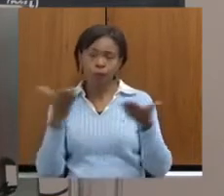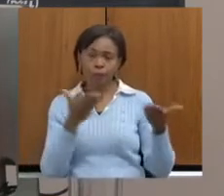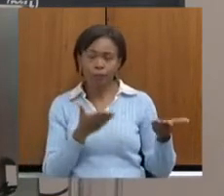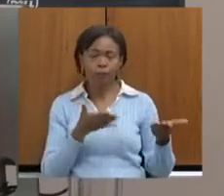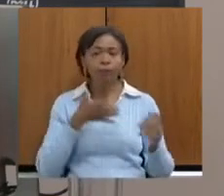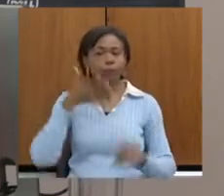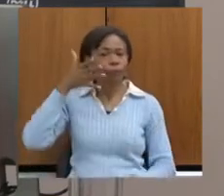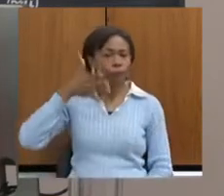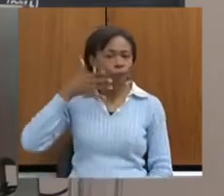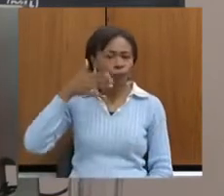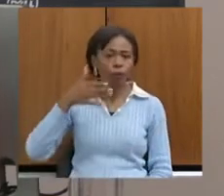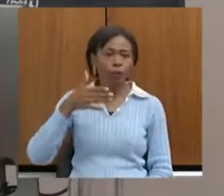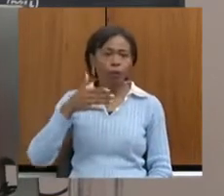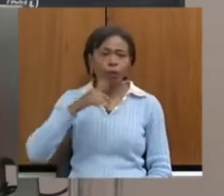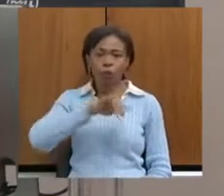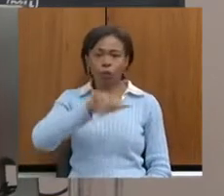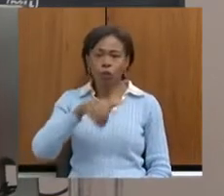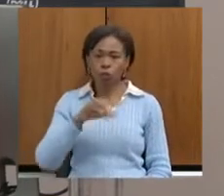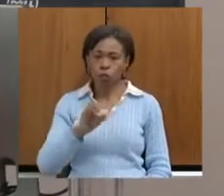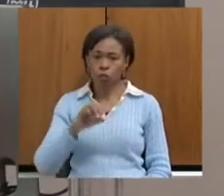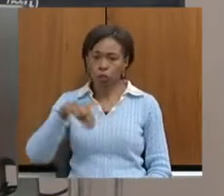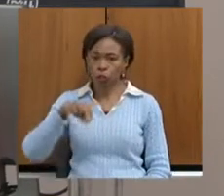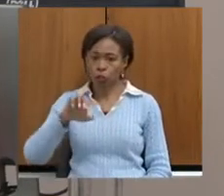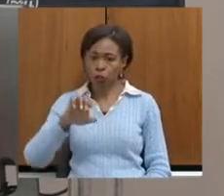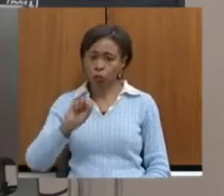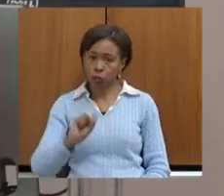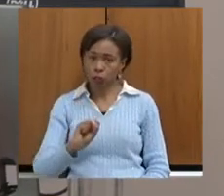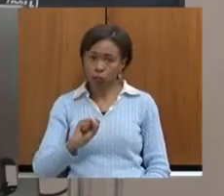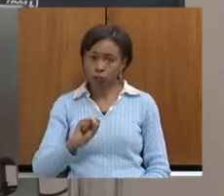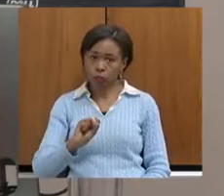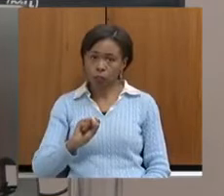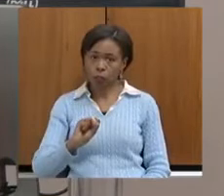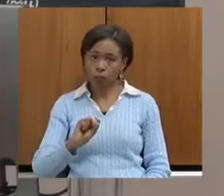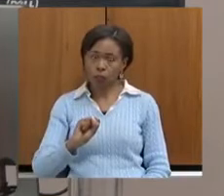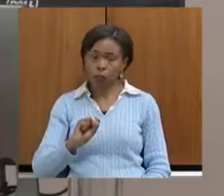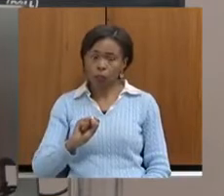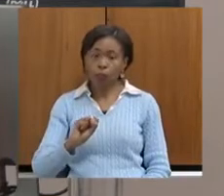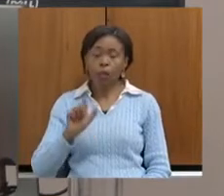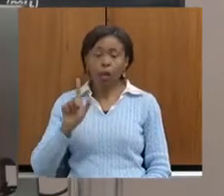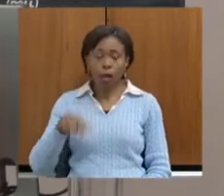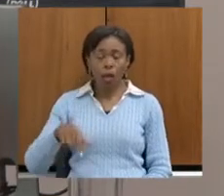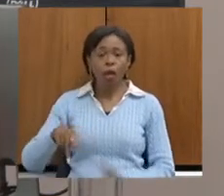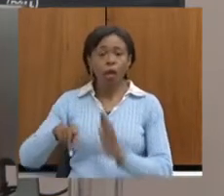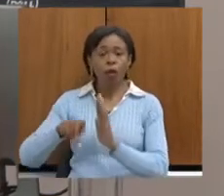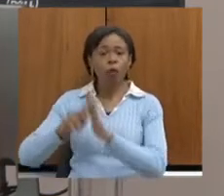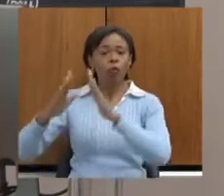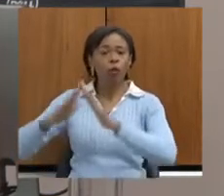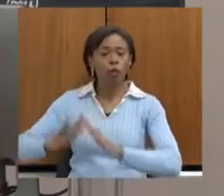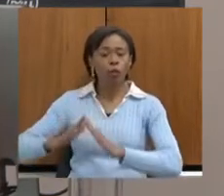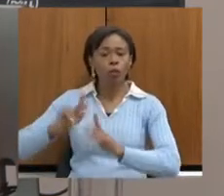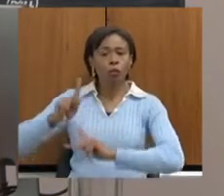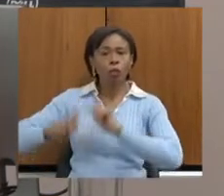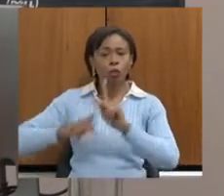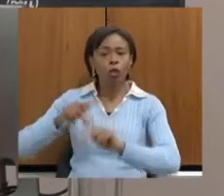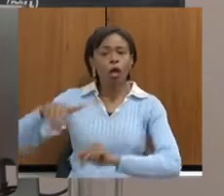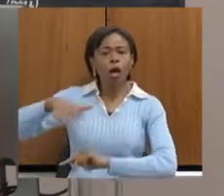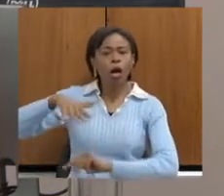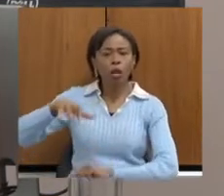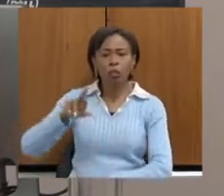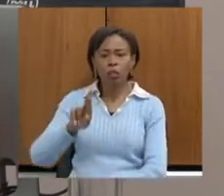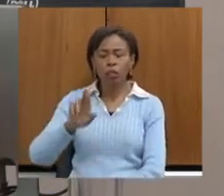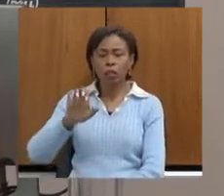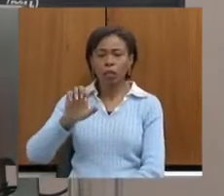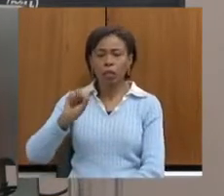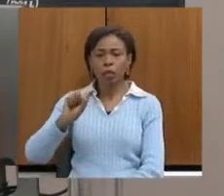ao senhor Jones Henrique Wagner Marques integrante da comissão de atingidos e atingidas de Resplendor que